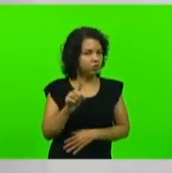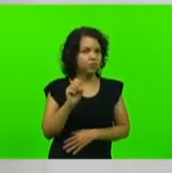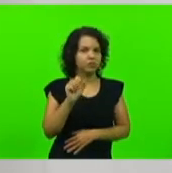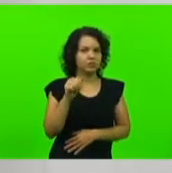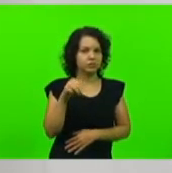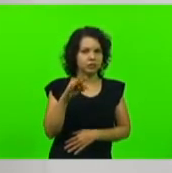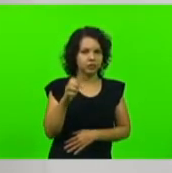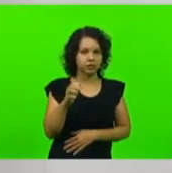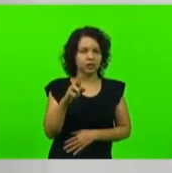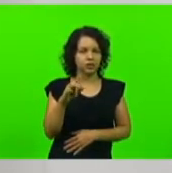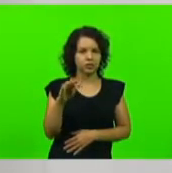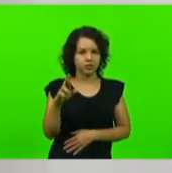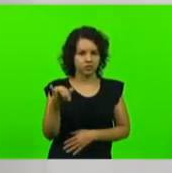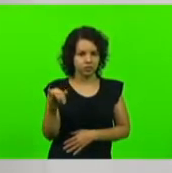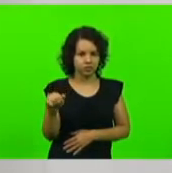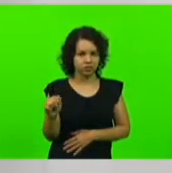cidade